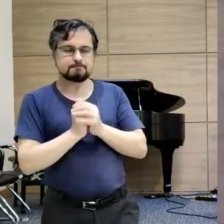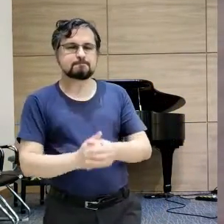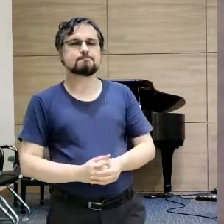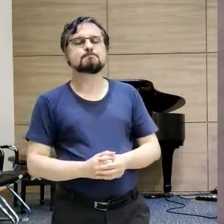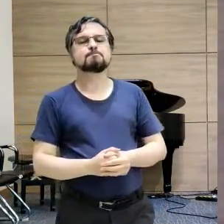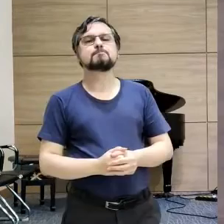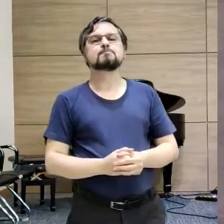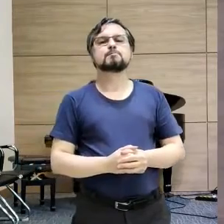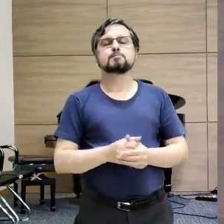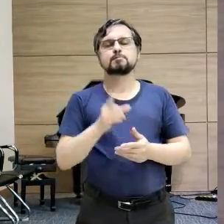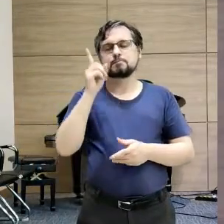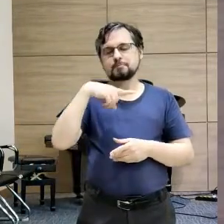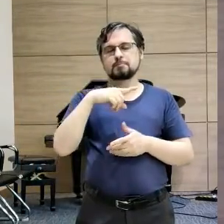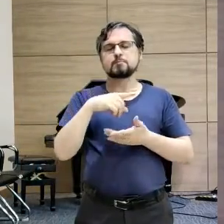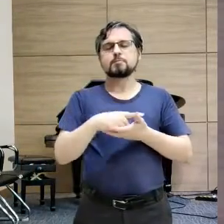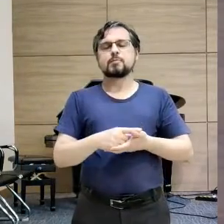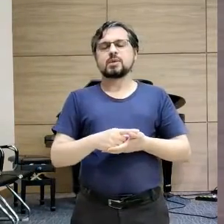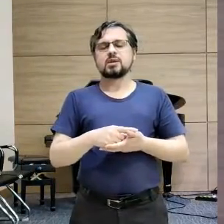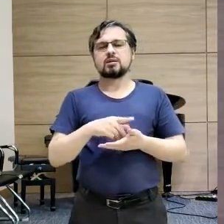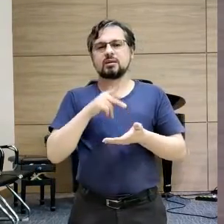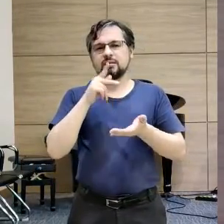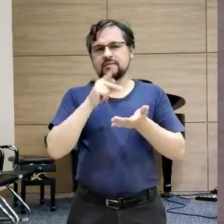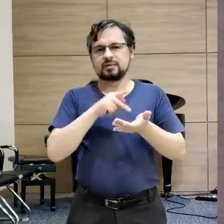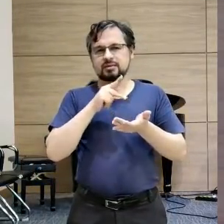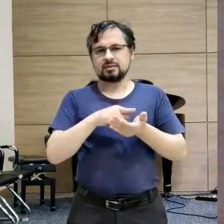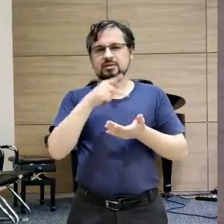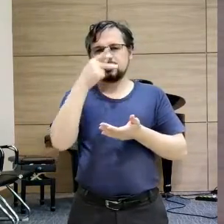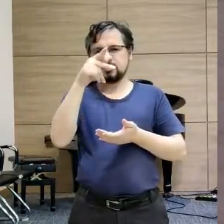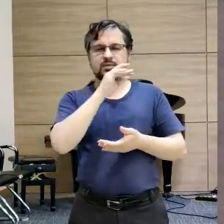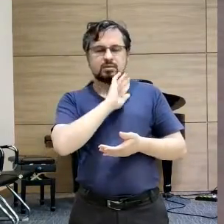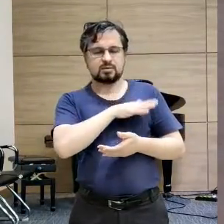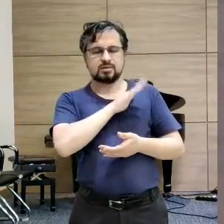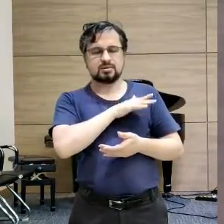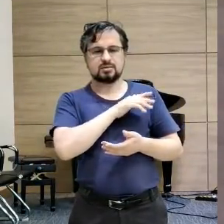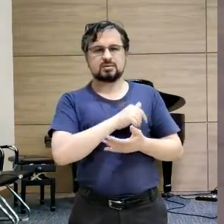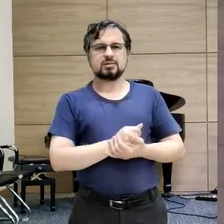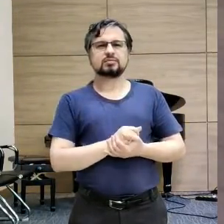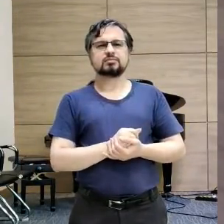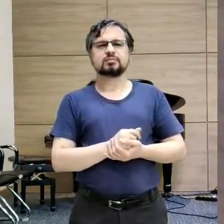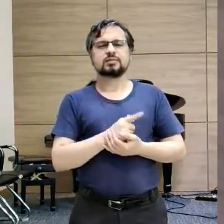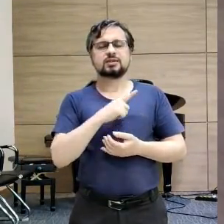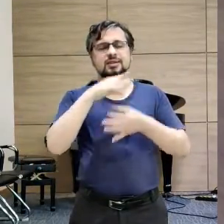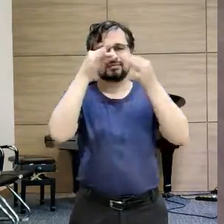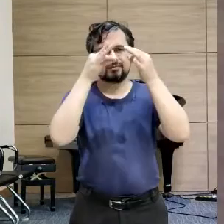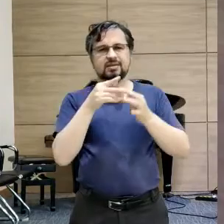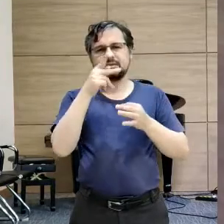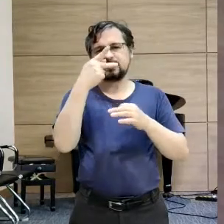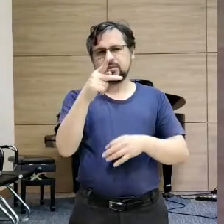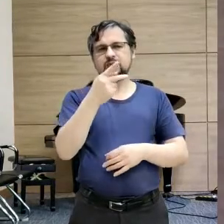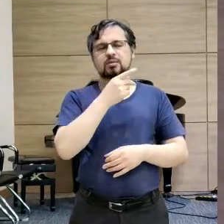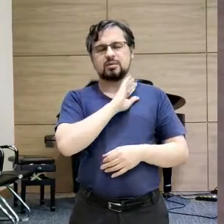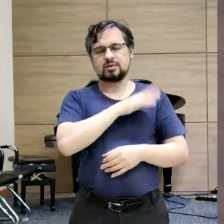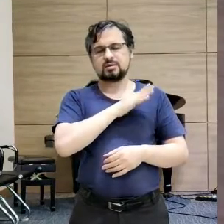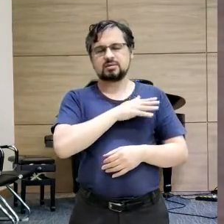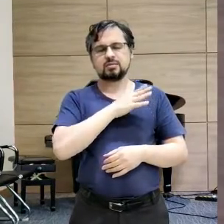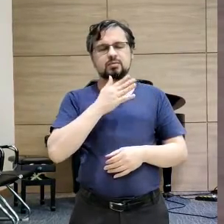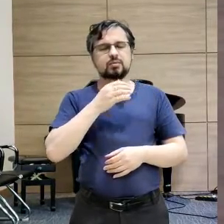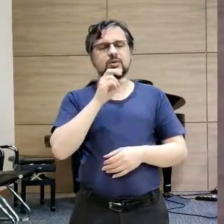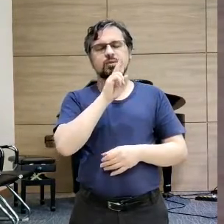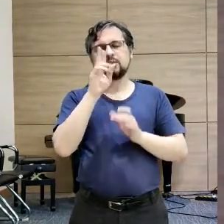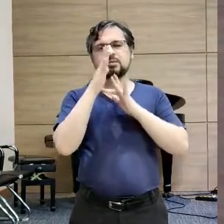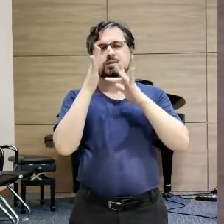Seja a convicção do seu coração, meu irmão, que essa seja a convicção do seu coração, minha irmã, em nome de